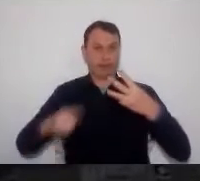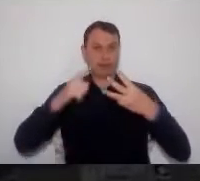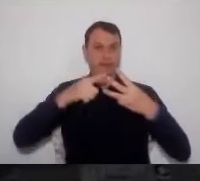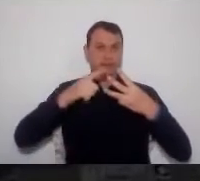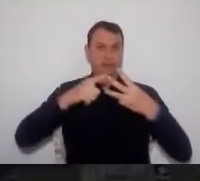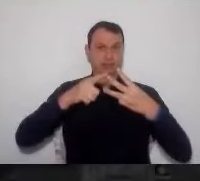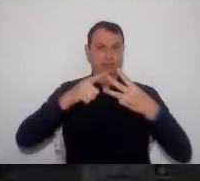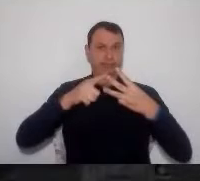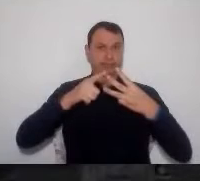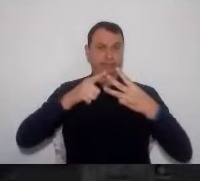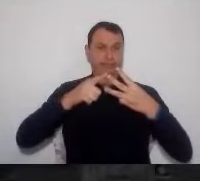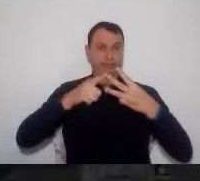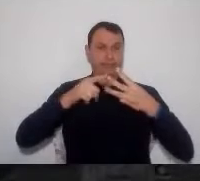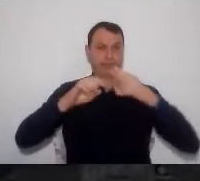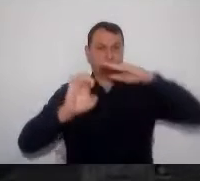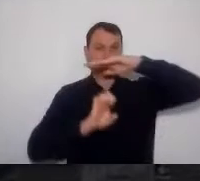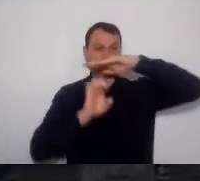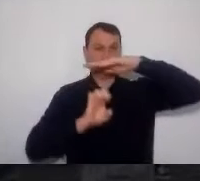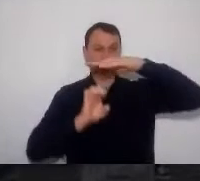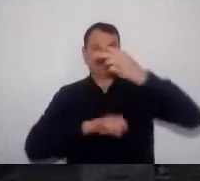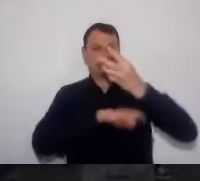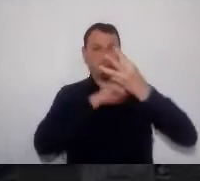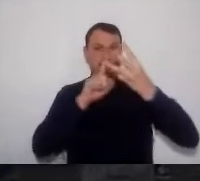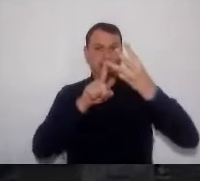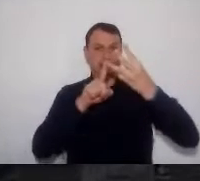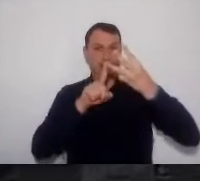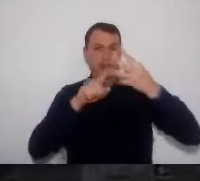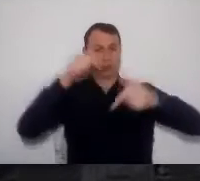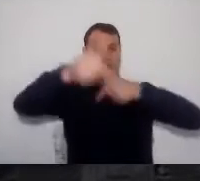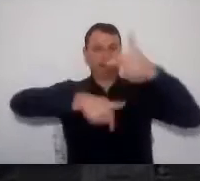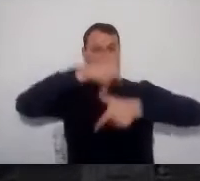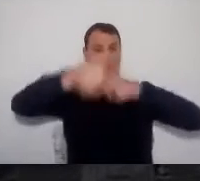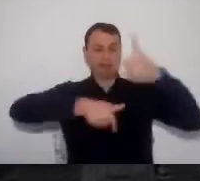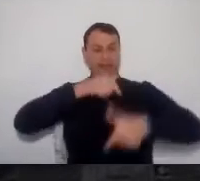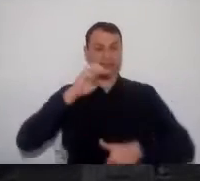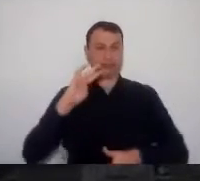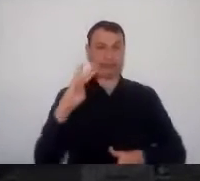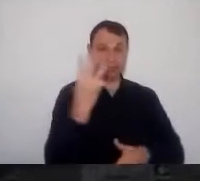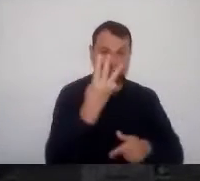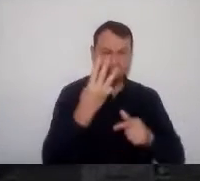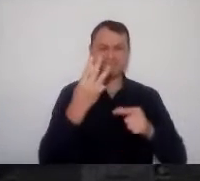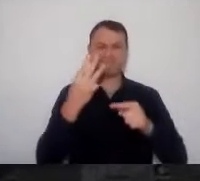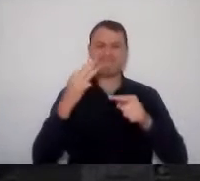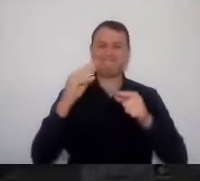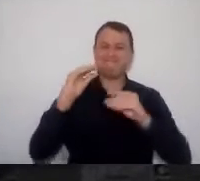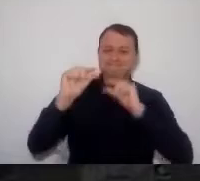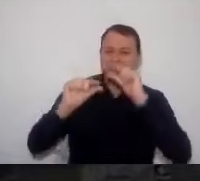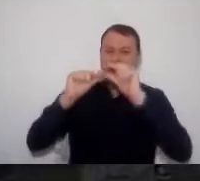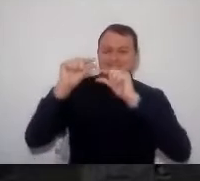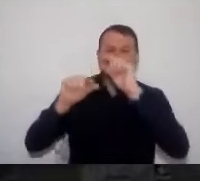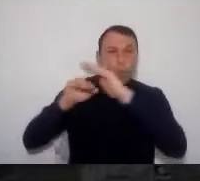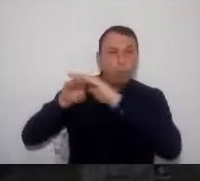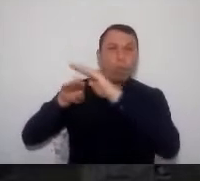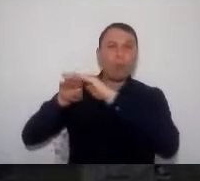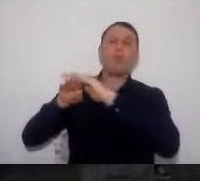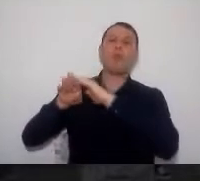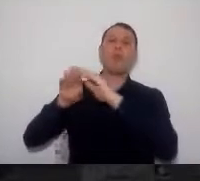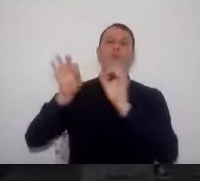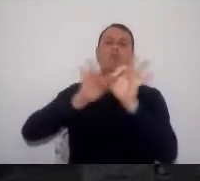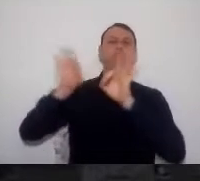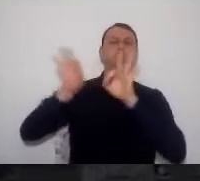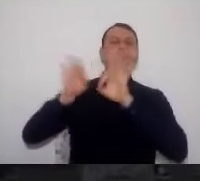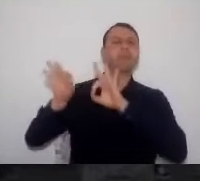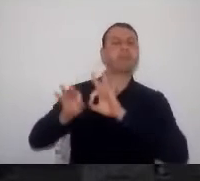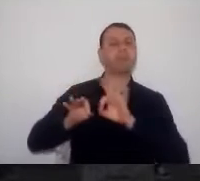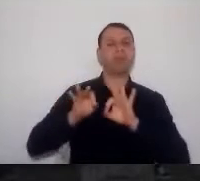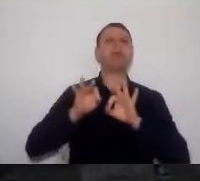E assim, os trabalhadores na velhice teriam como se sustentar através desses fundos organizados dessa